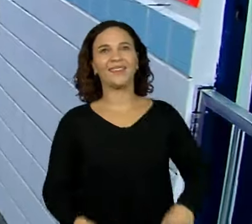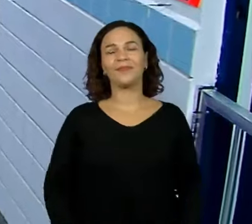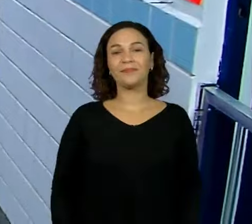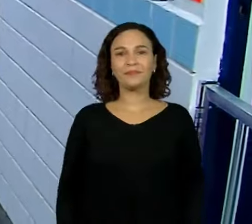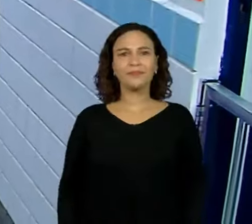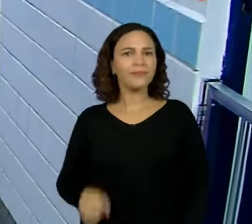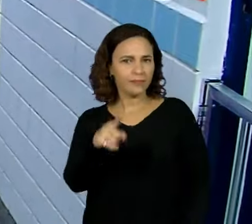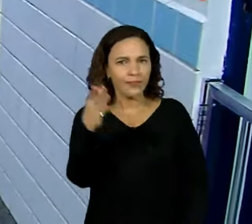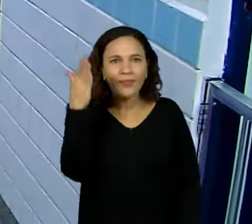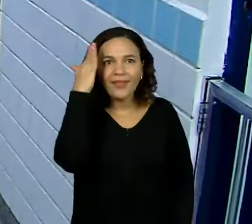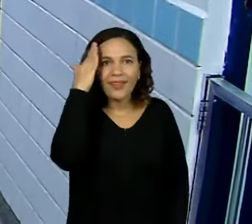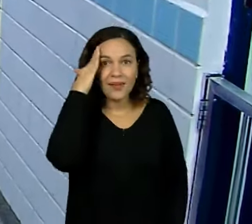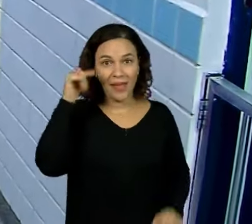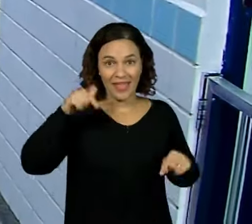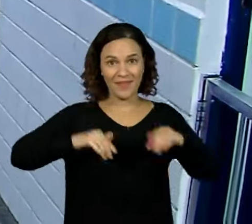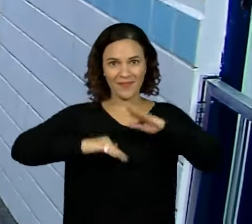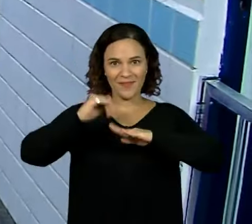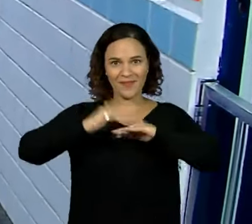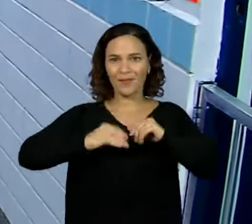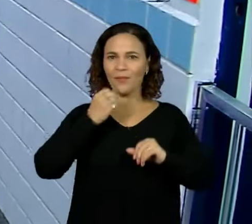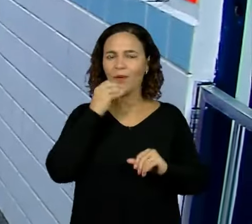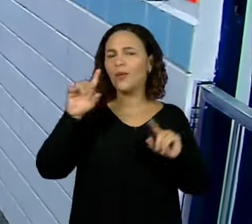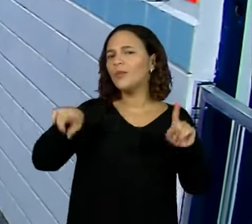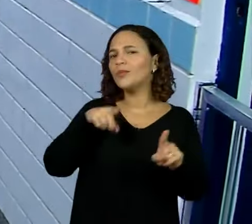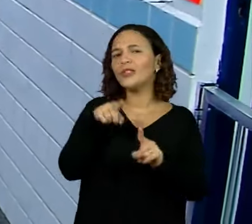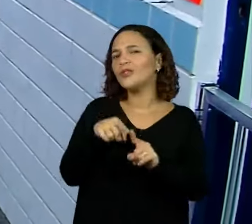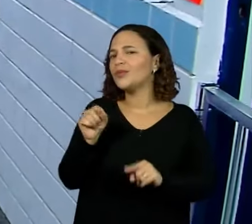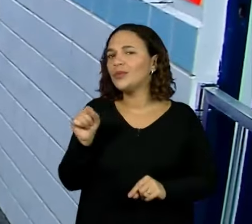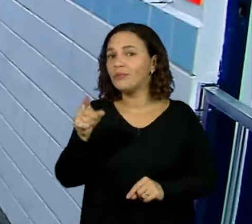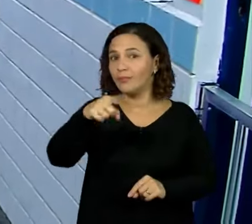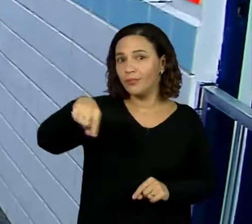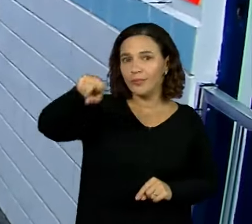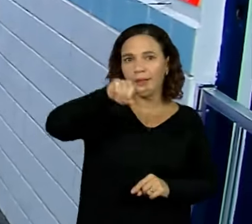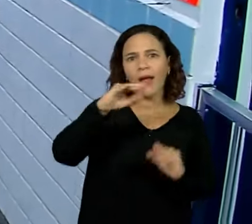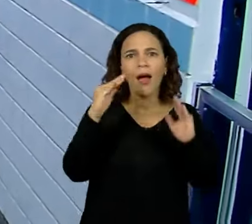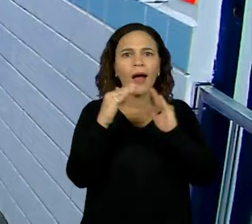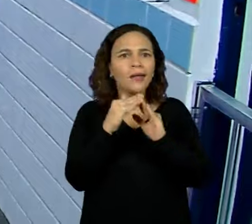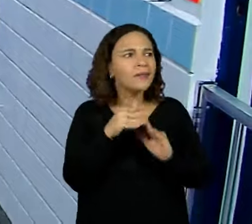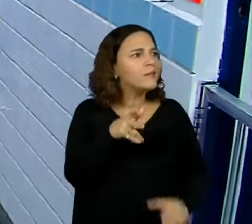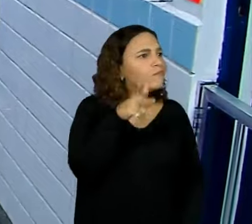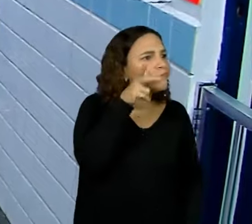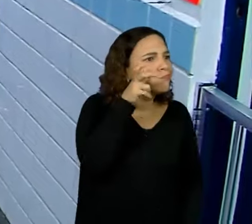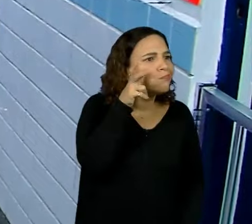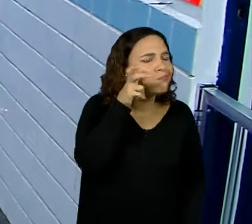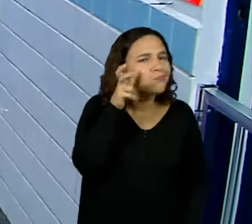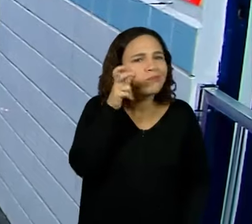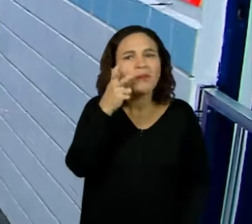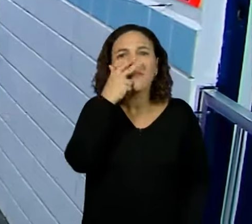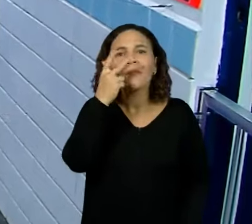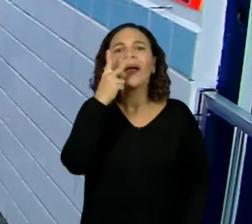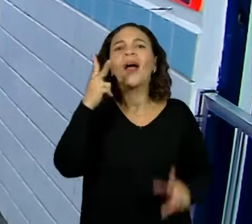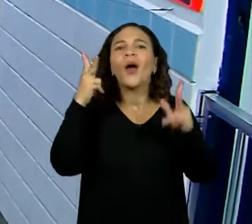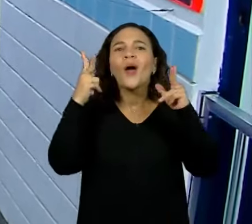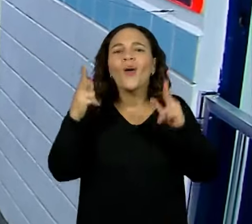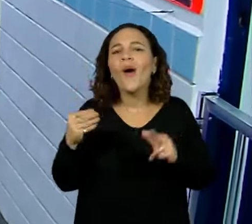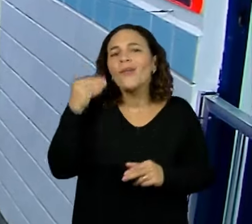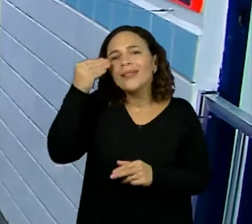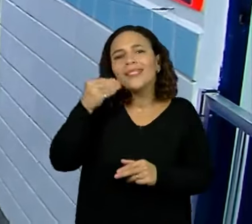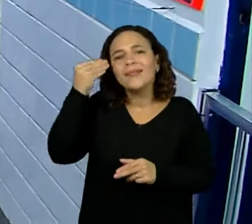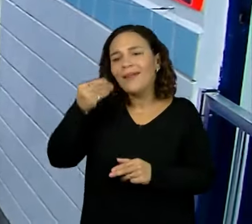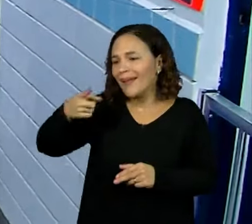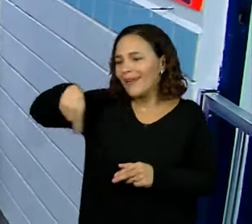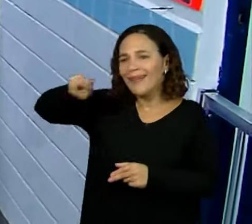Vocês sabem que aqui no Boas Práticas a ideia é que vocês aí de casa vivam todas as experiências que a gente vive com esses